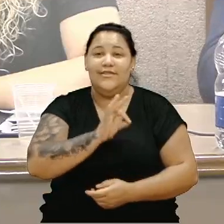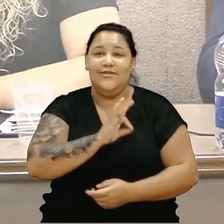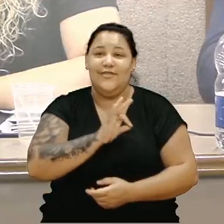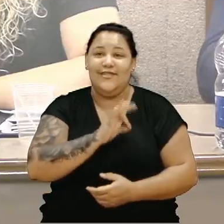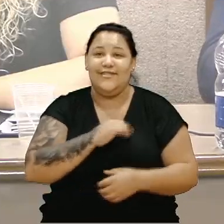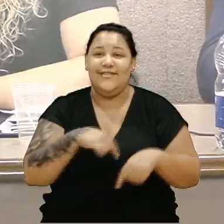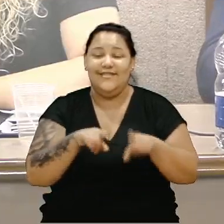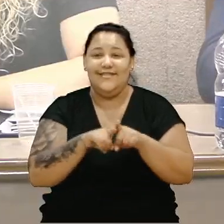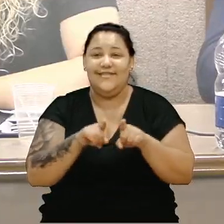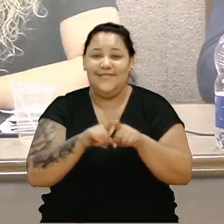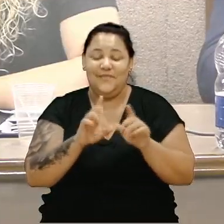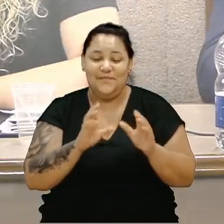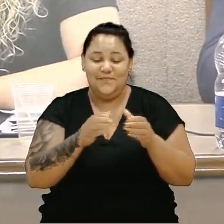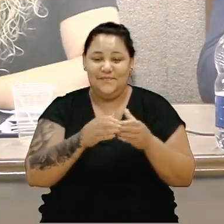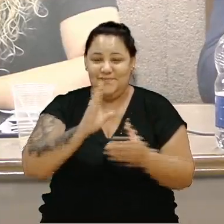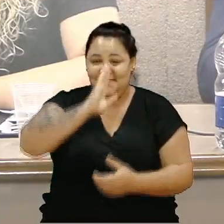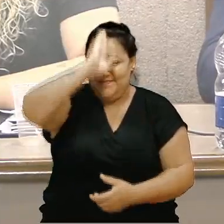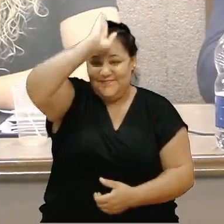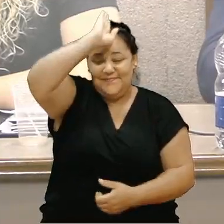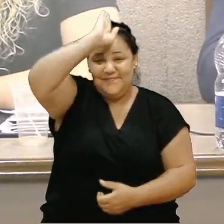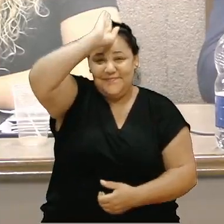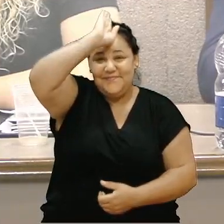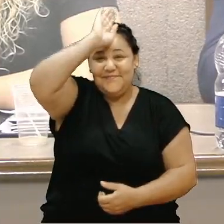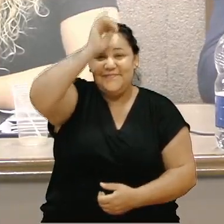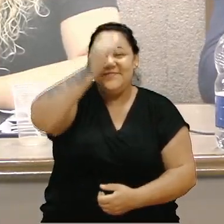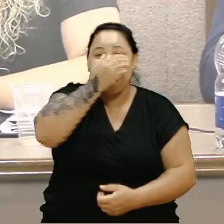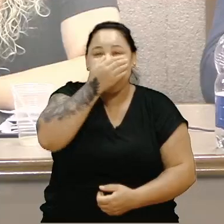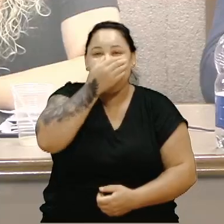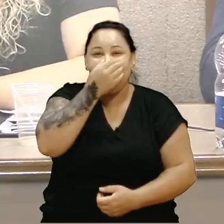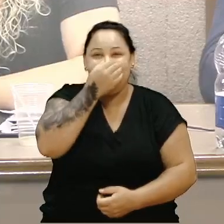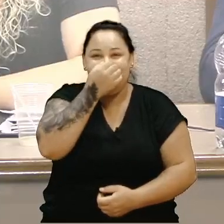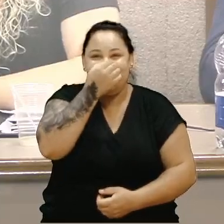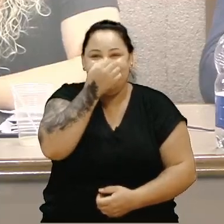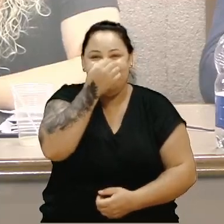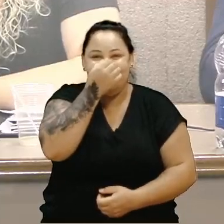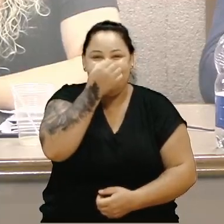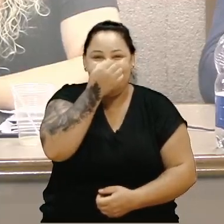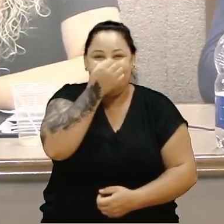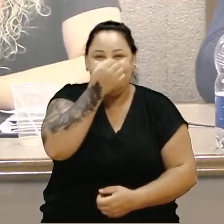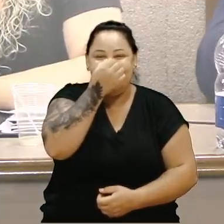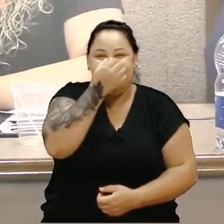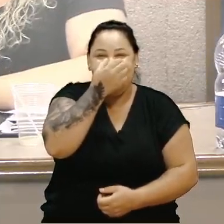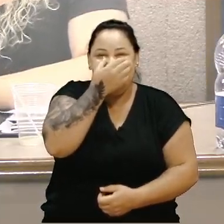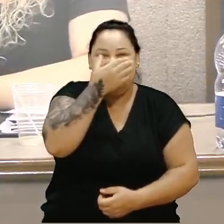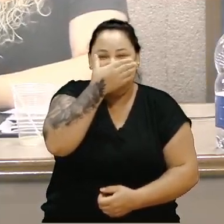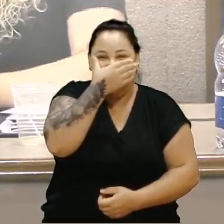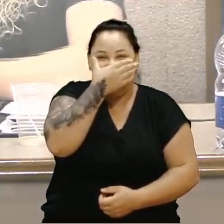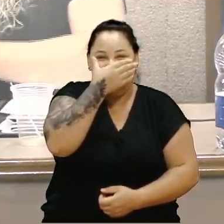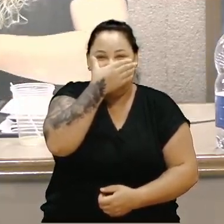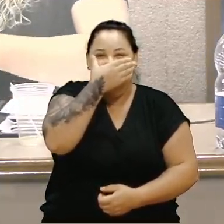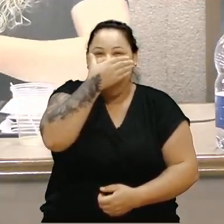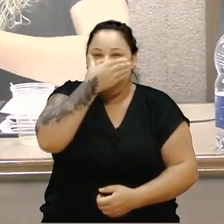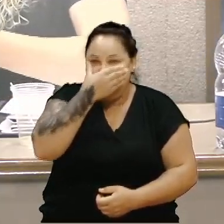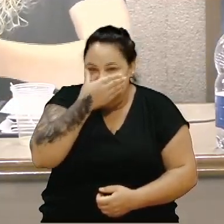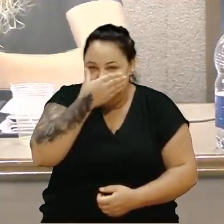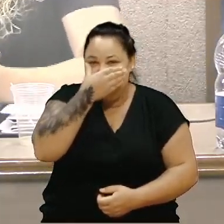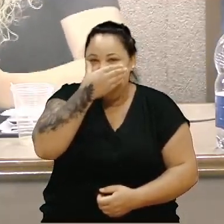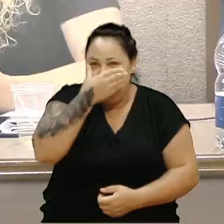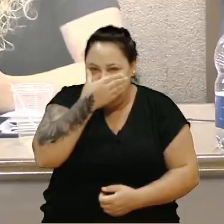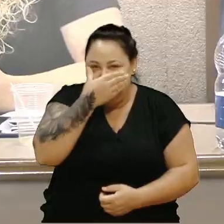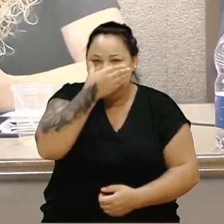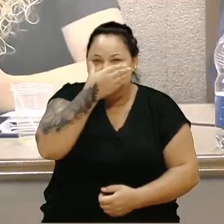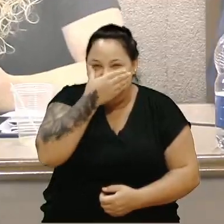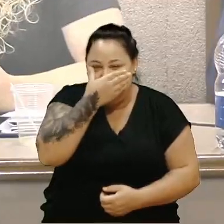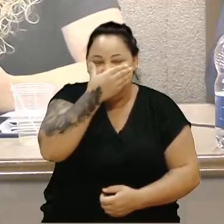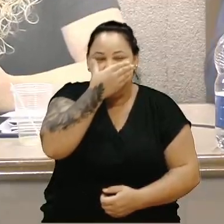fui um dos que, quando eu assumi o plantão às 8 horas da manhã e tocava o telefone do 193 lá, tinha o nosso